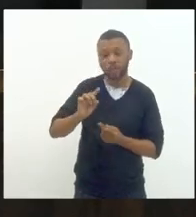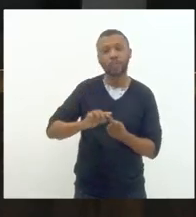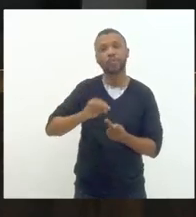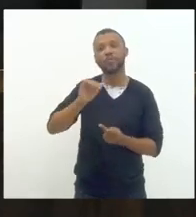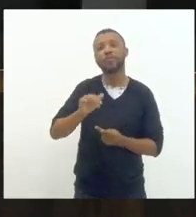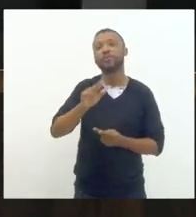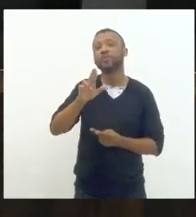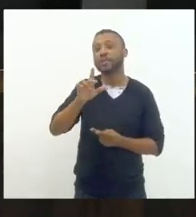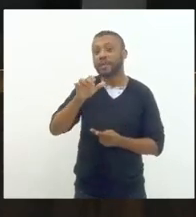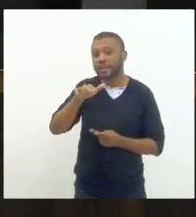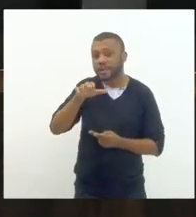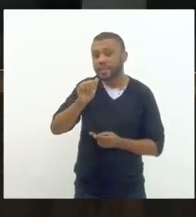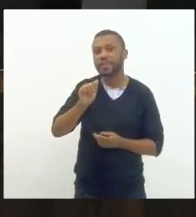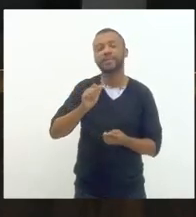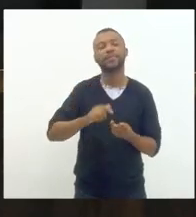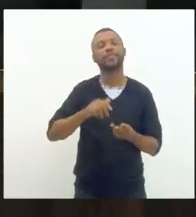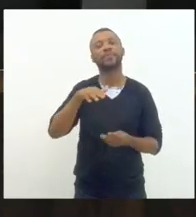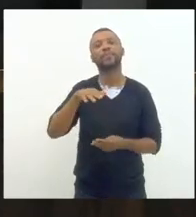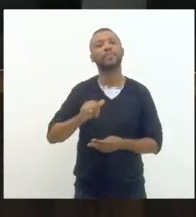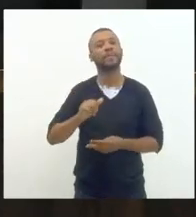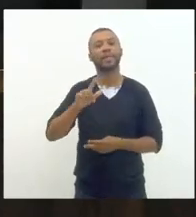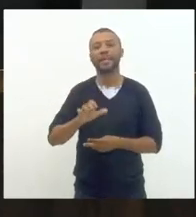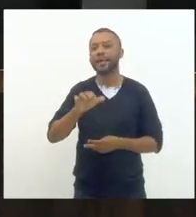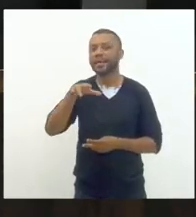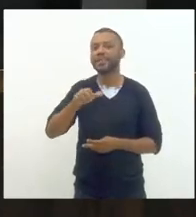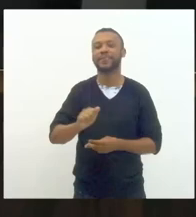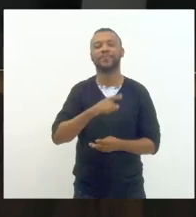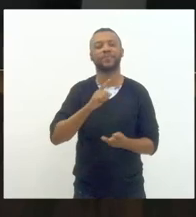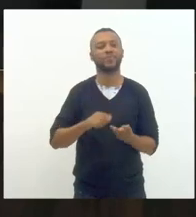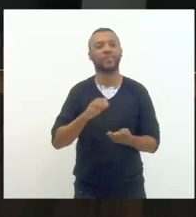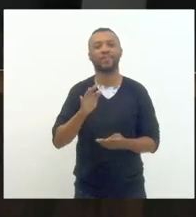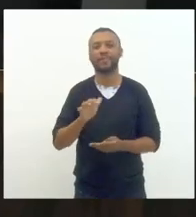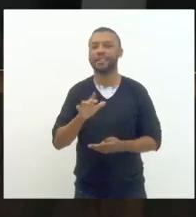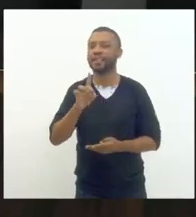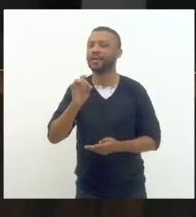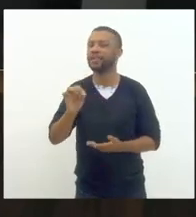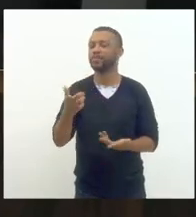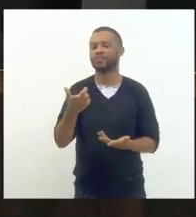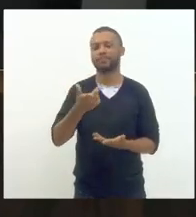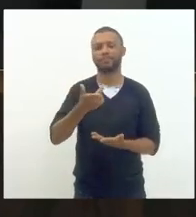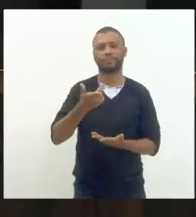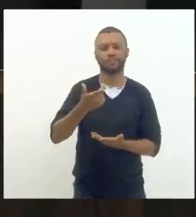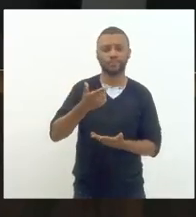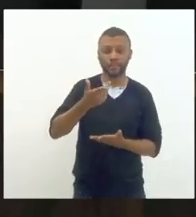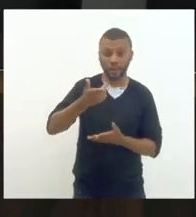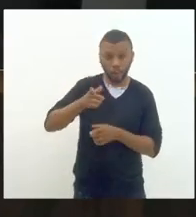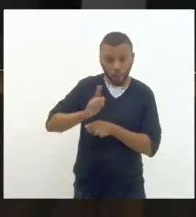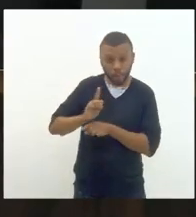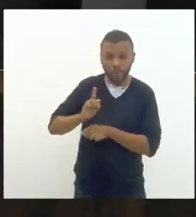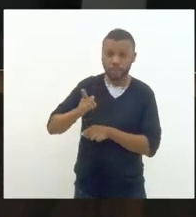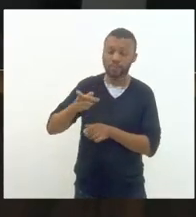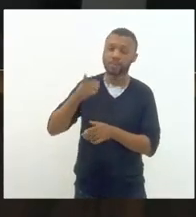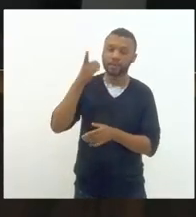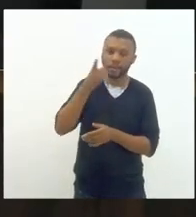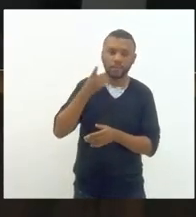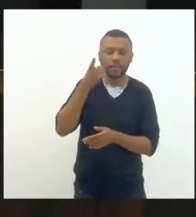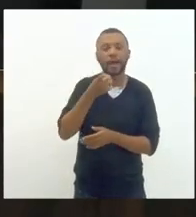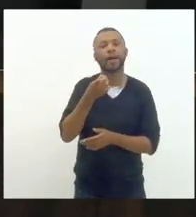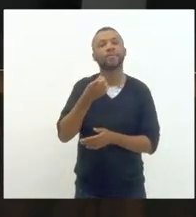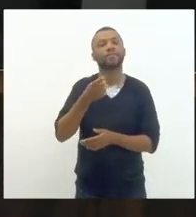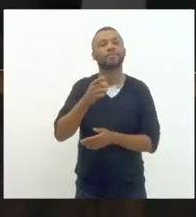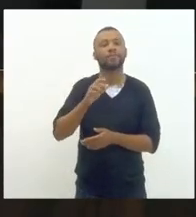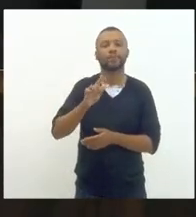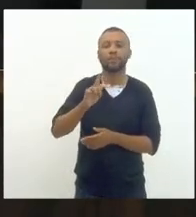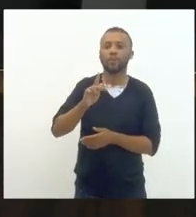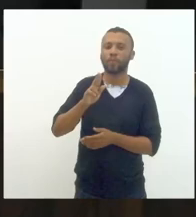Juliana, Milena, ao Fernando, Patrícia, ao gabinete do deputado Gualberto, os servidores do gabinete do